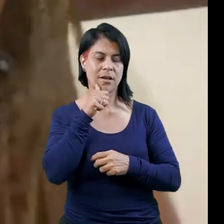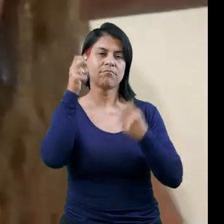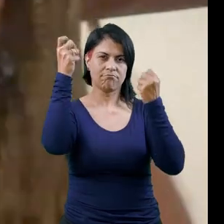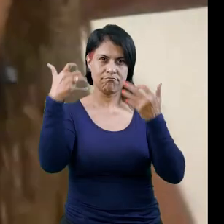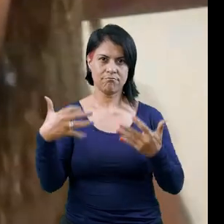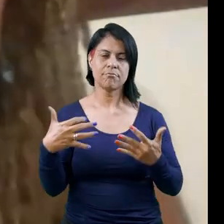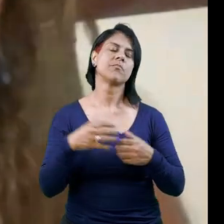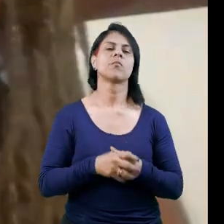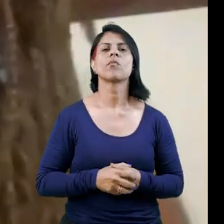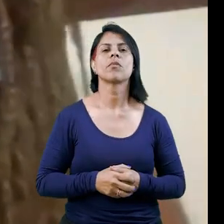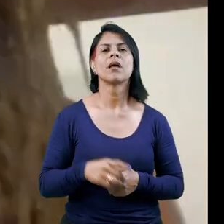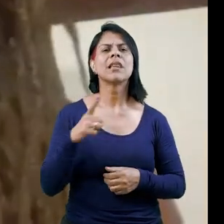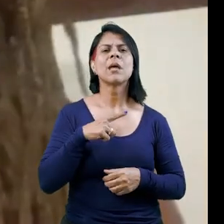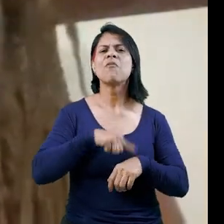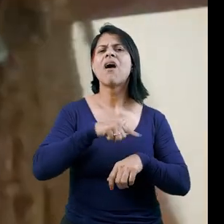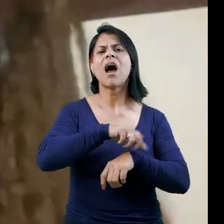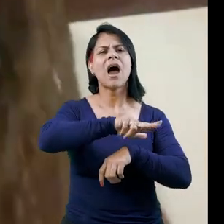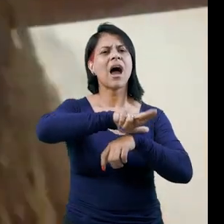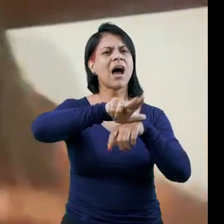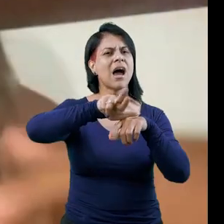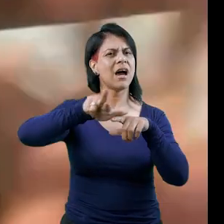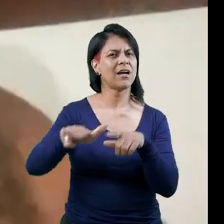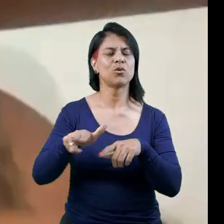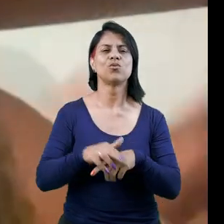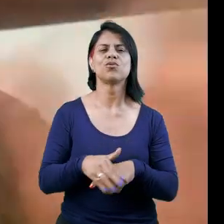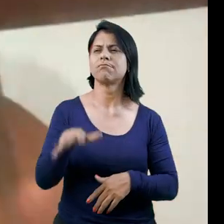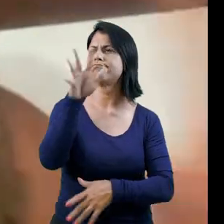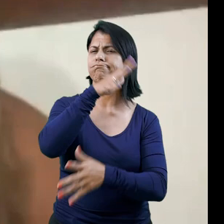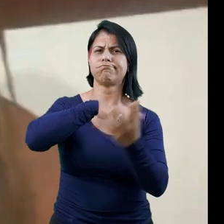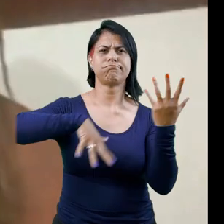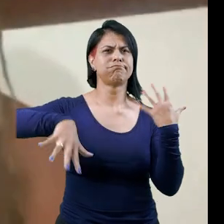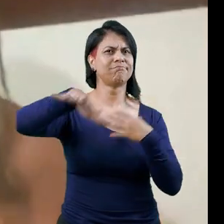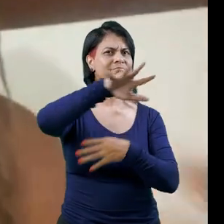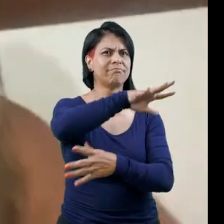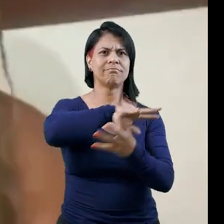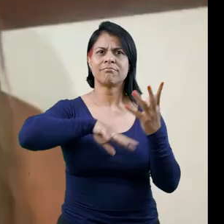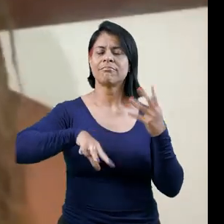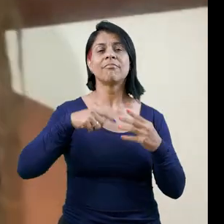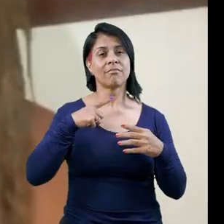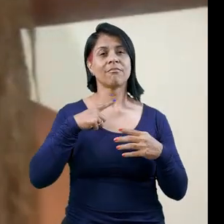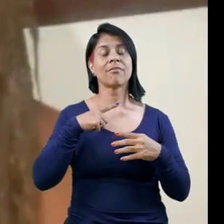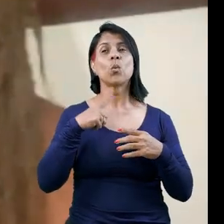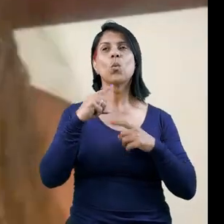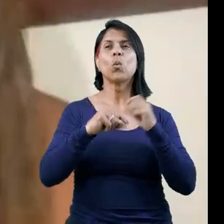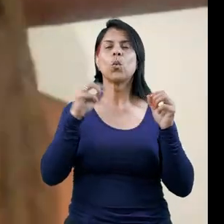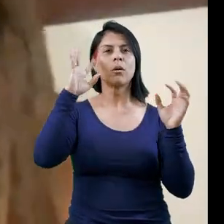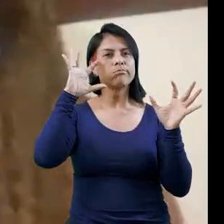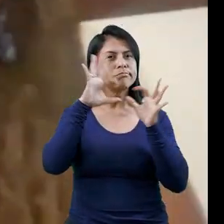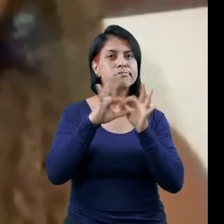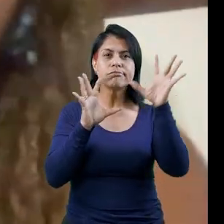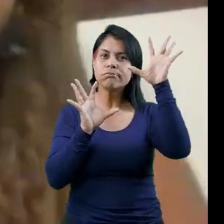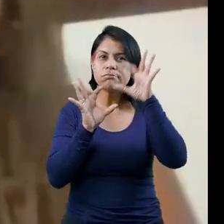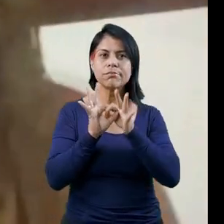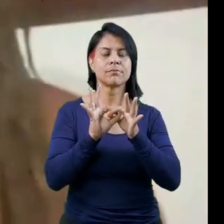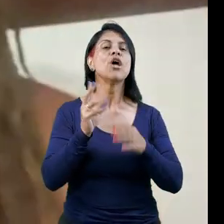Então, habitamos tempos embaralhados, espirais que se embaralham, e dessa